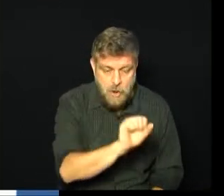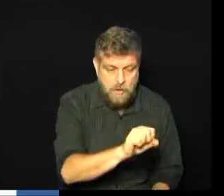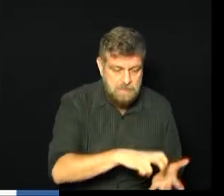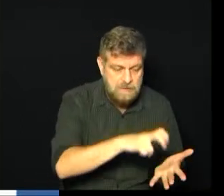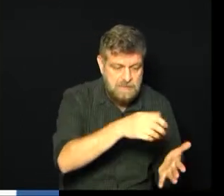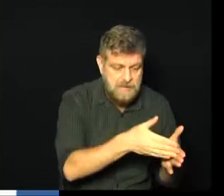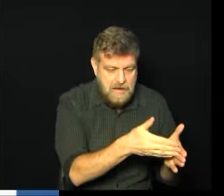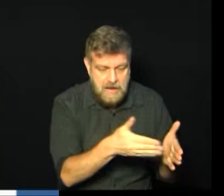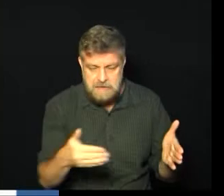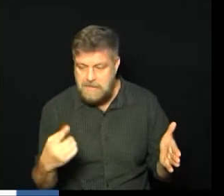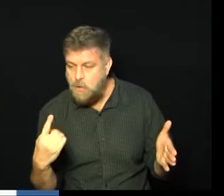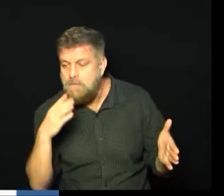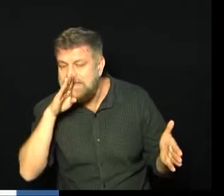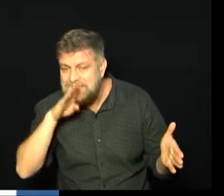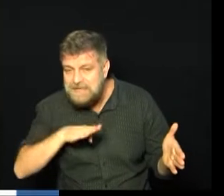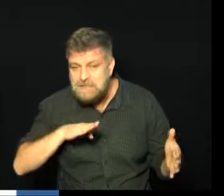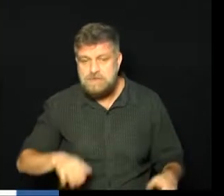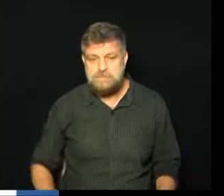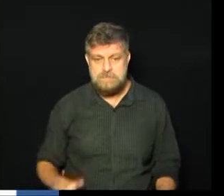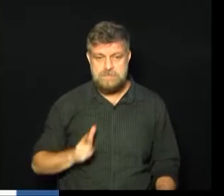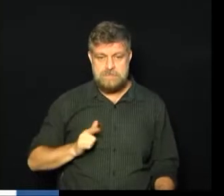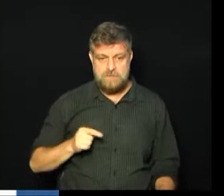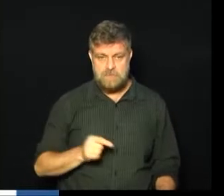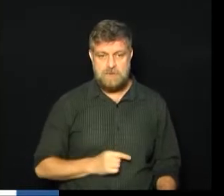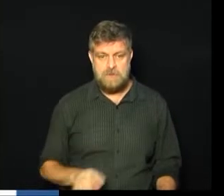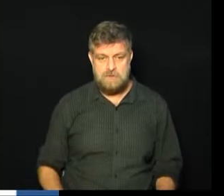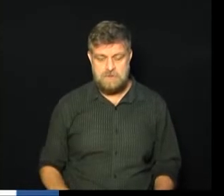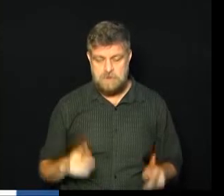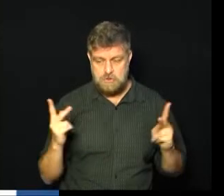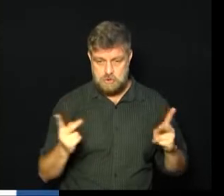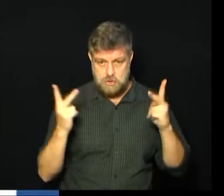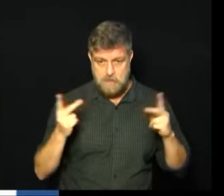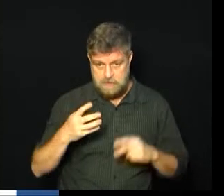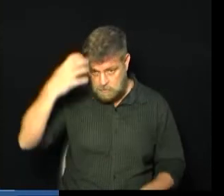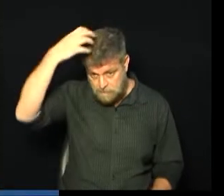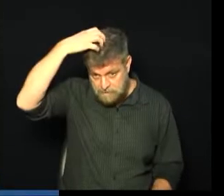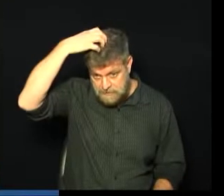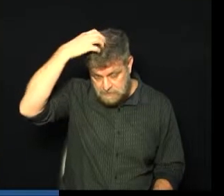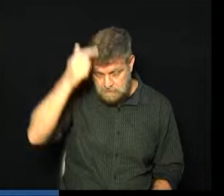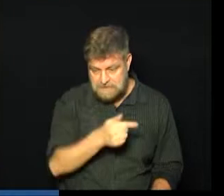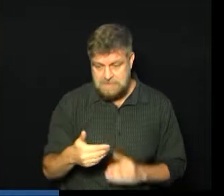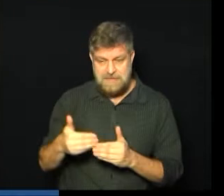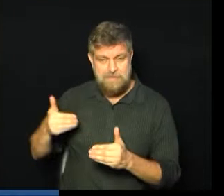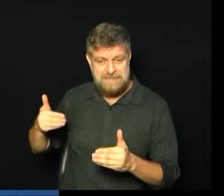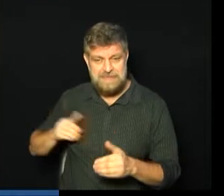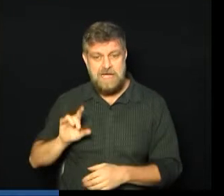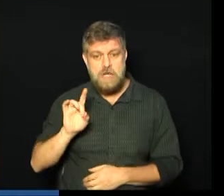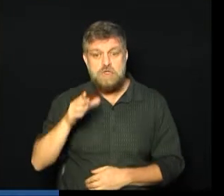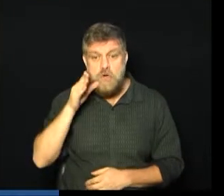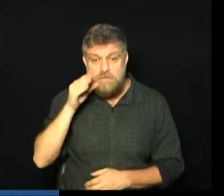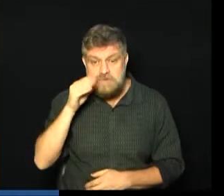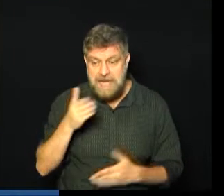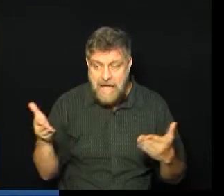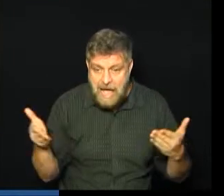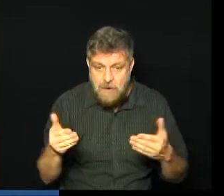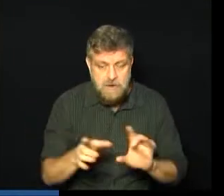manhã a 1 hora da tarde. No Parque Dom Pedro Shopping, agora, antes, semana passada, estava liberado apenas para os funcionários.